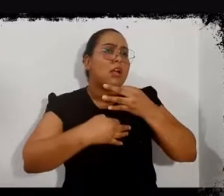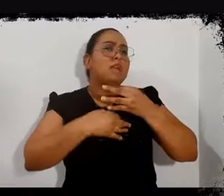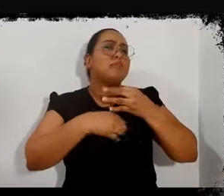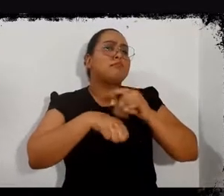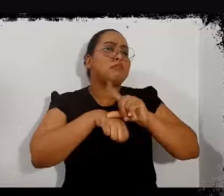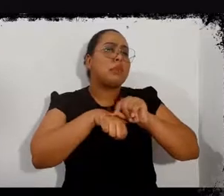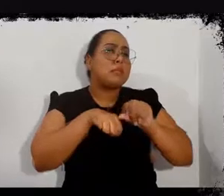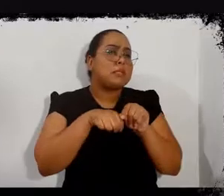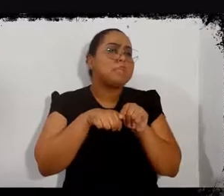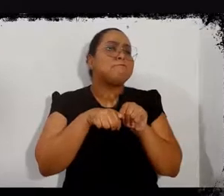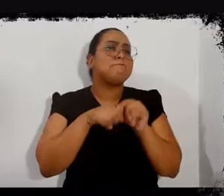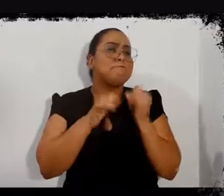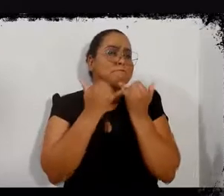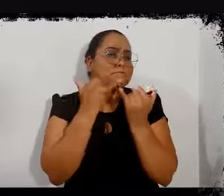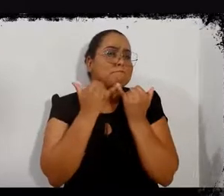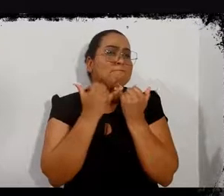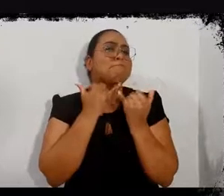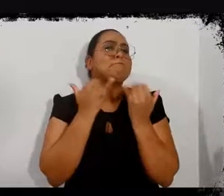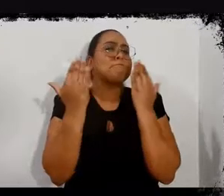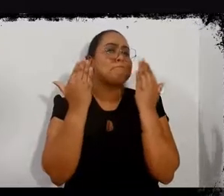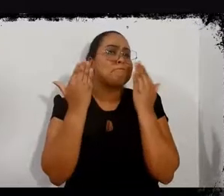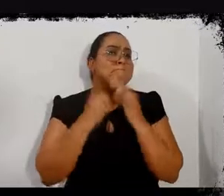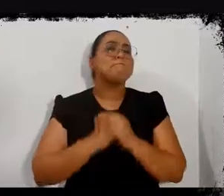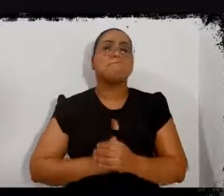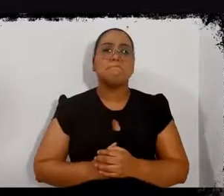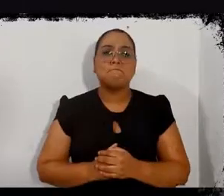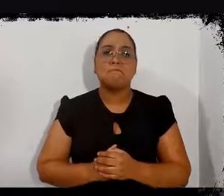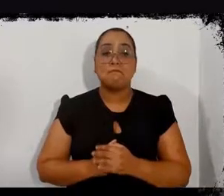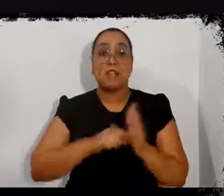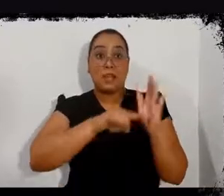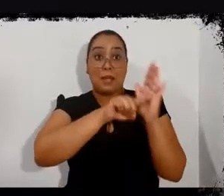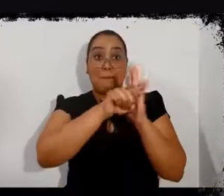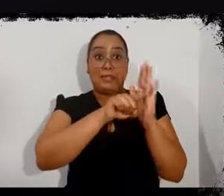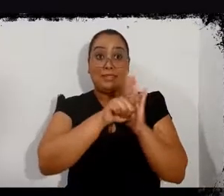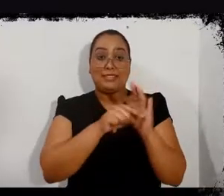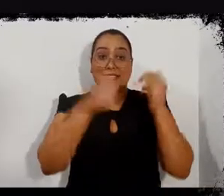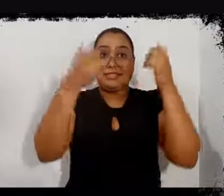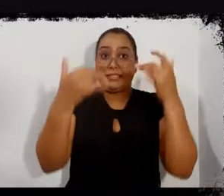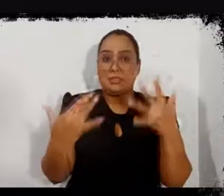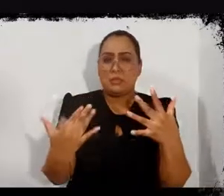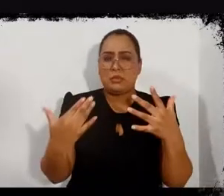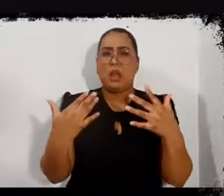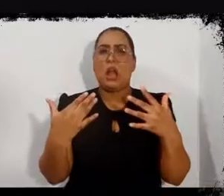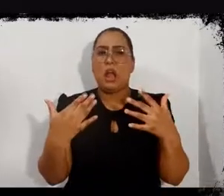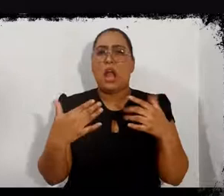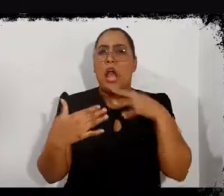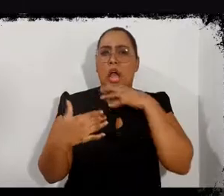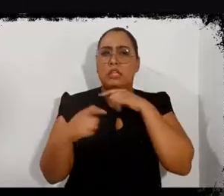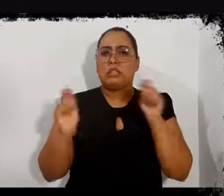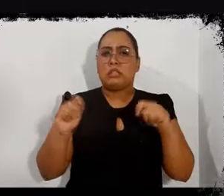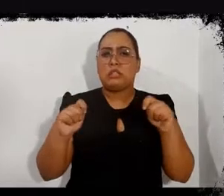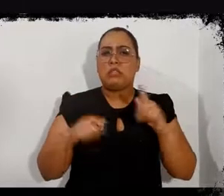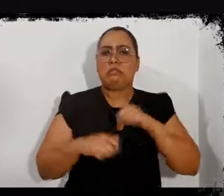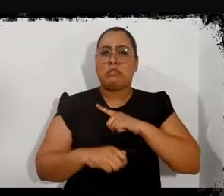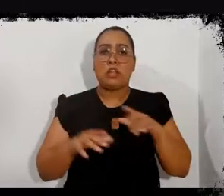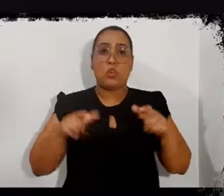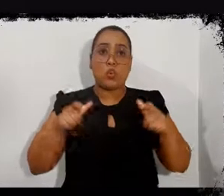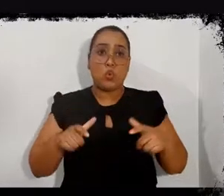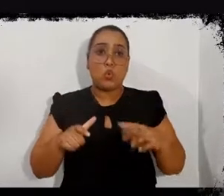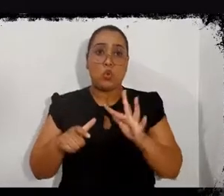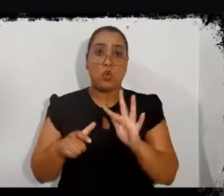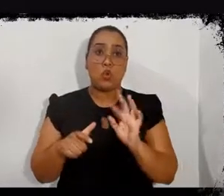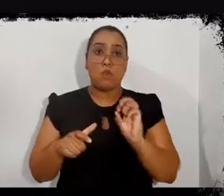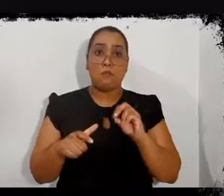semelhantes. As pesquisas sugeriam uma fonte comum a todas essas histórias.